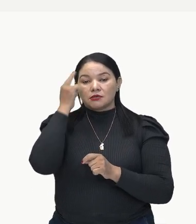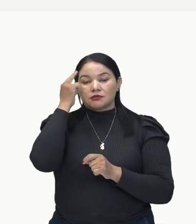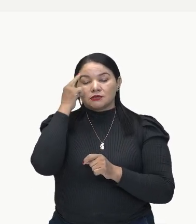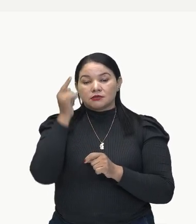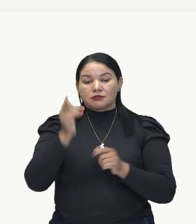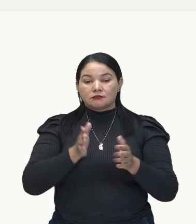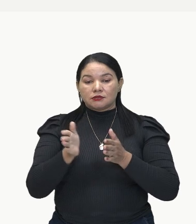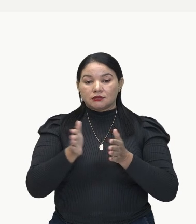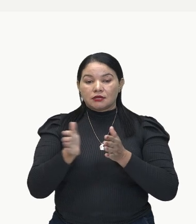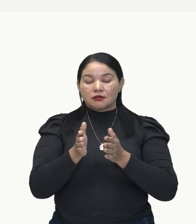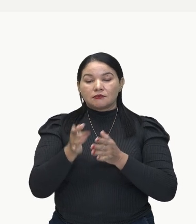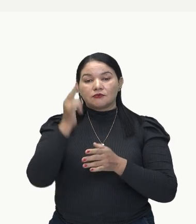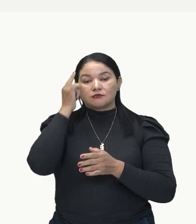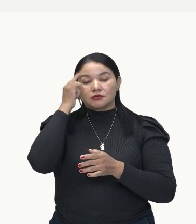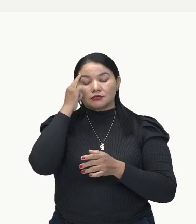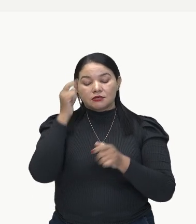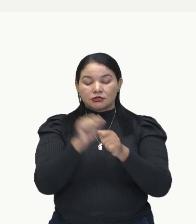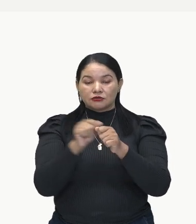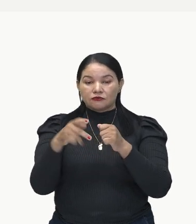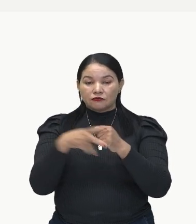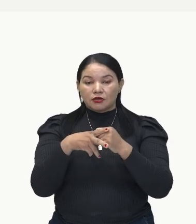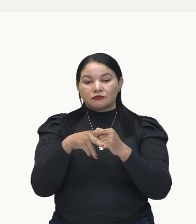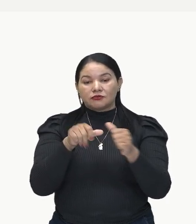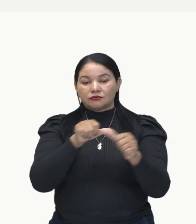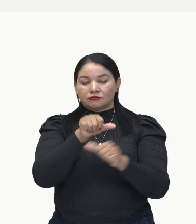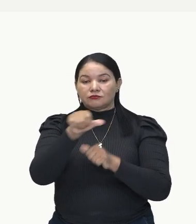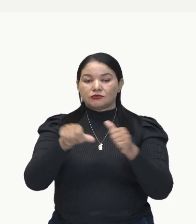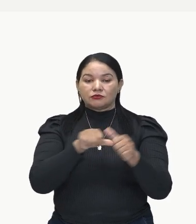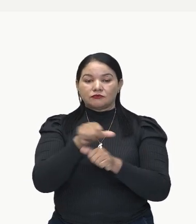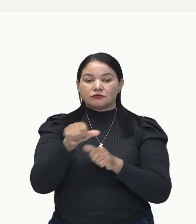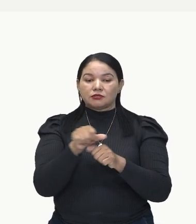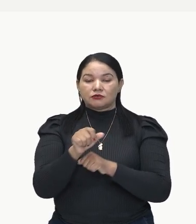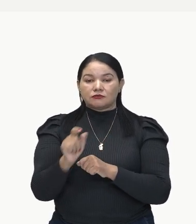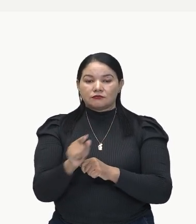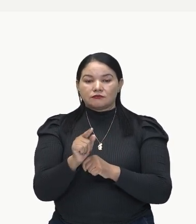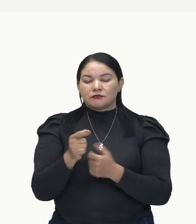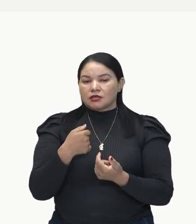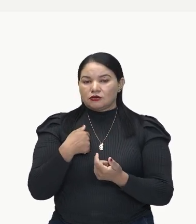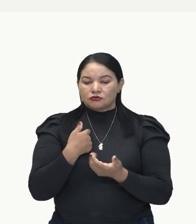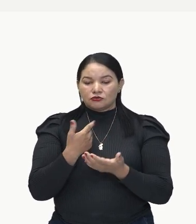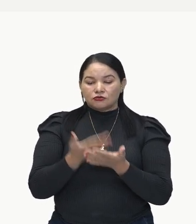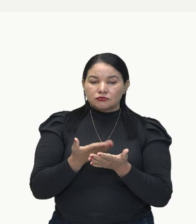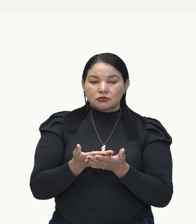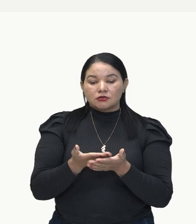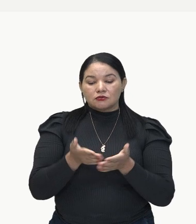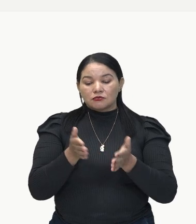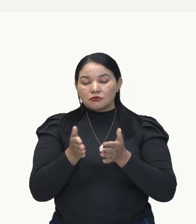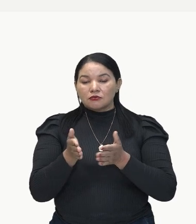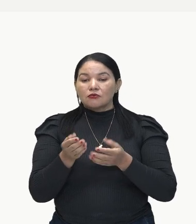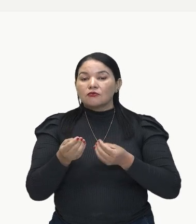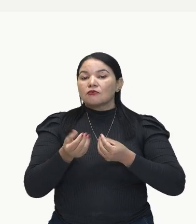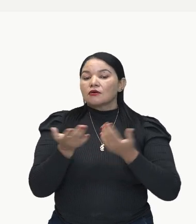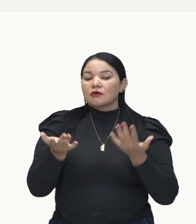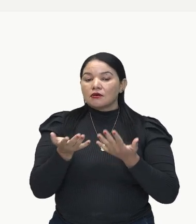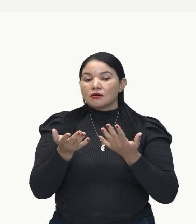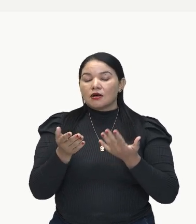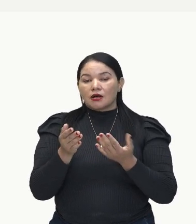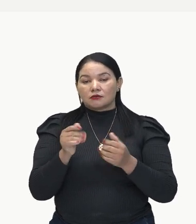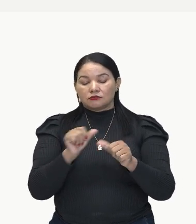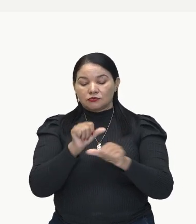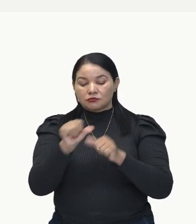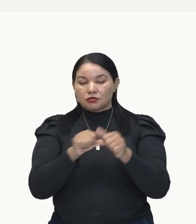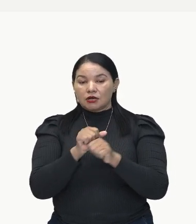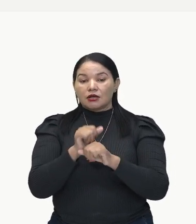em advérbio de tempo, modificador. Eu não estudei em qualquer momento, eu utilizei meu advérbio para modificar o verbo e dar uma informação a